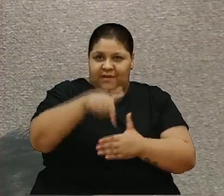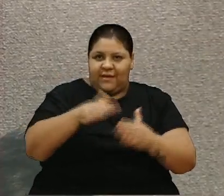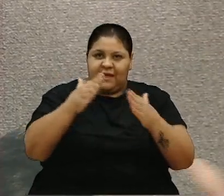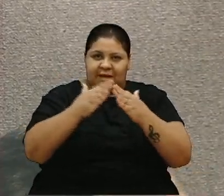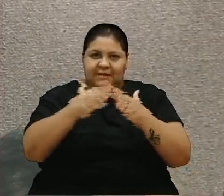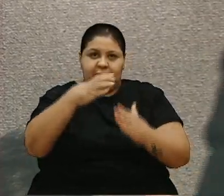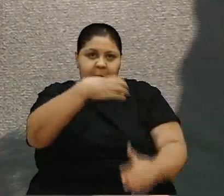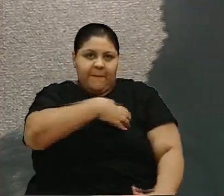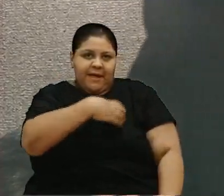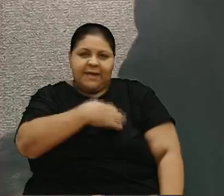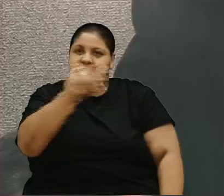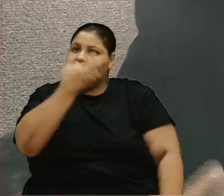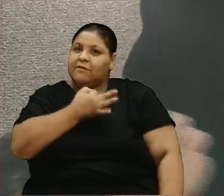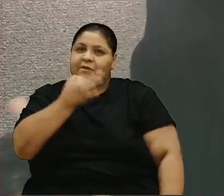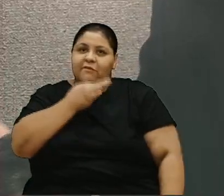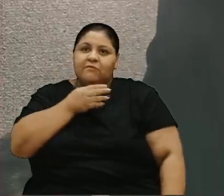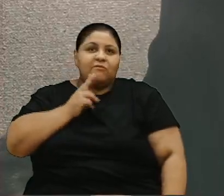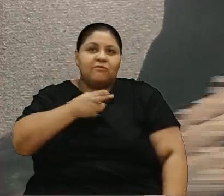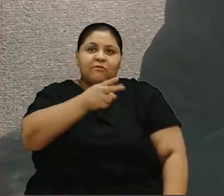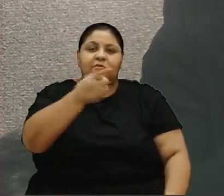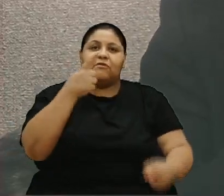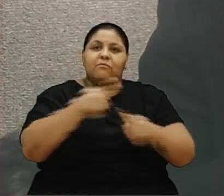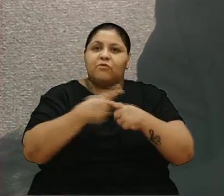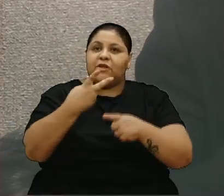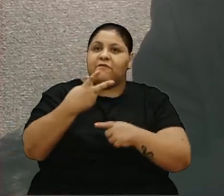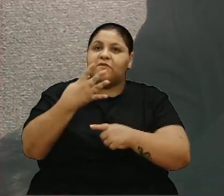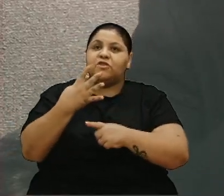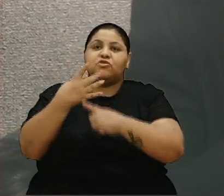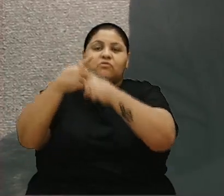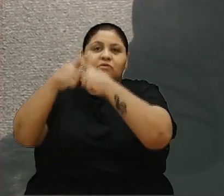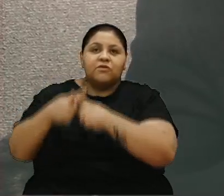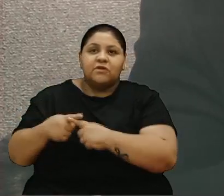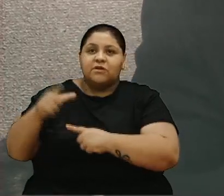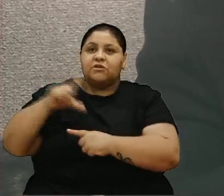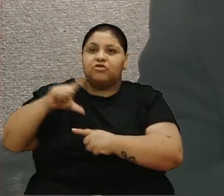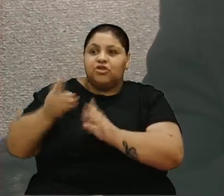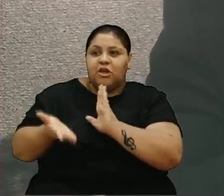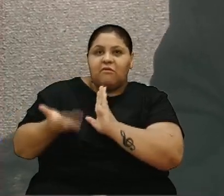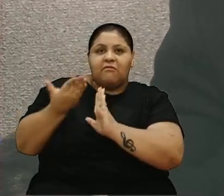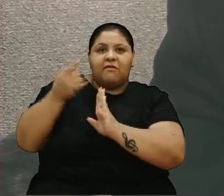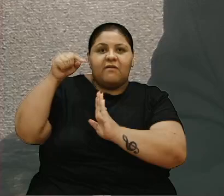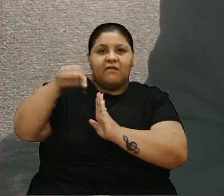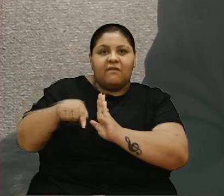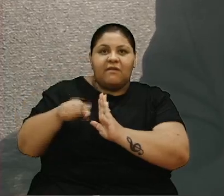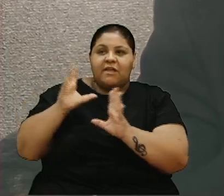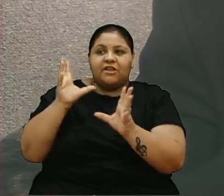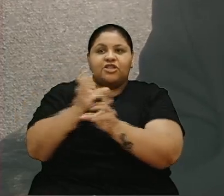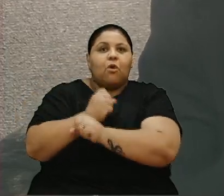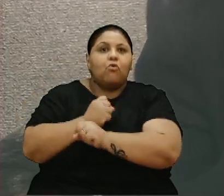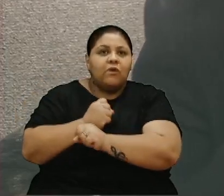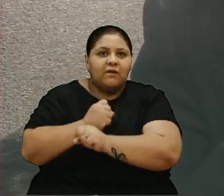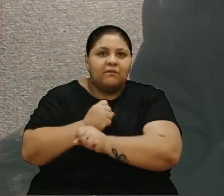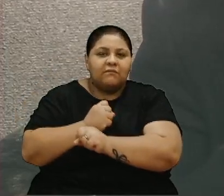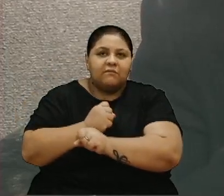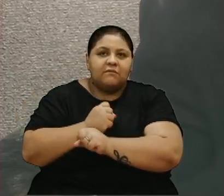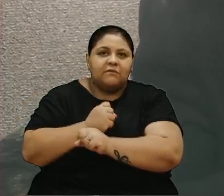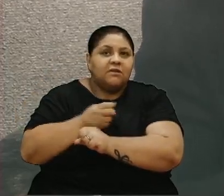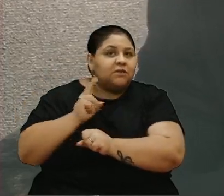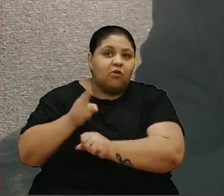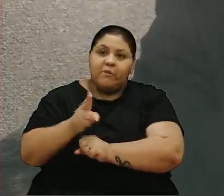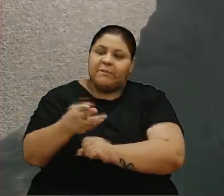do Sul, não vingou, porque era 24 vezes e tinha aumento. E aqui a gente calcula. Então não